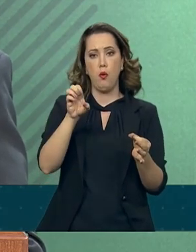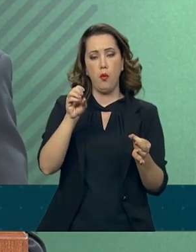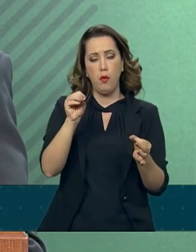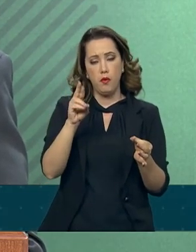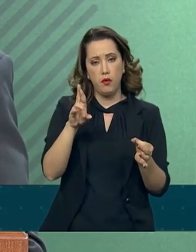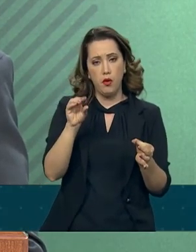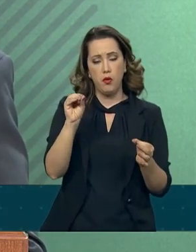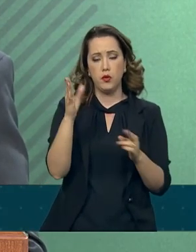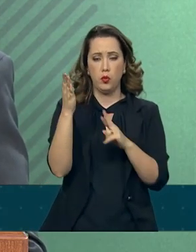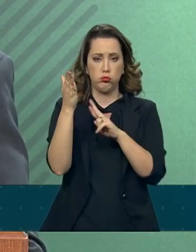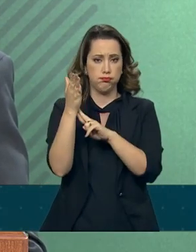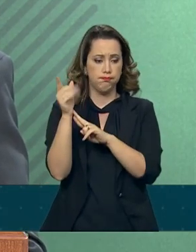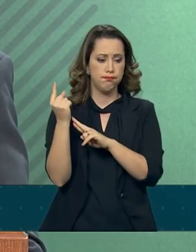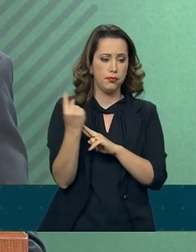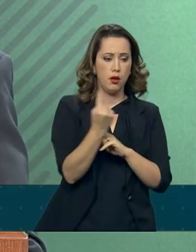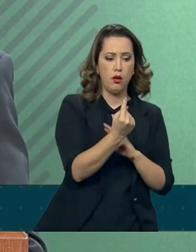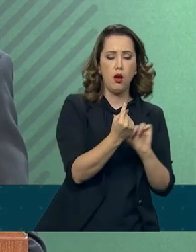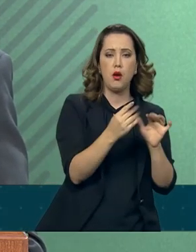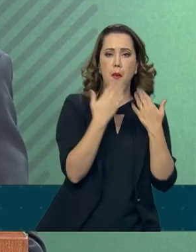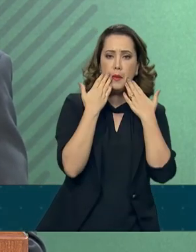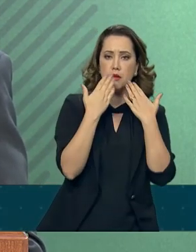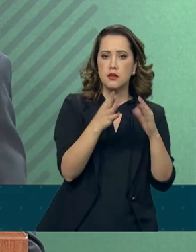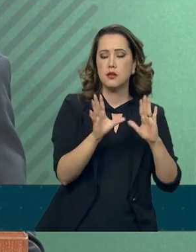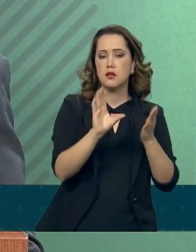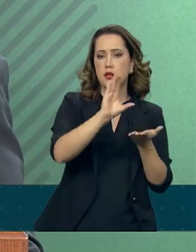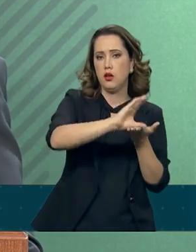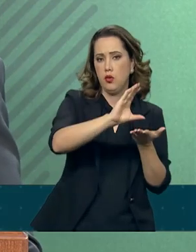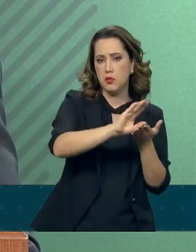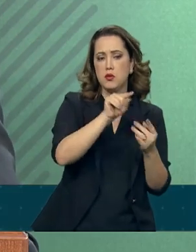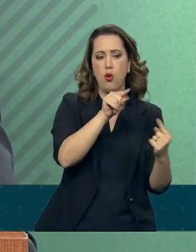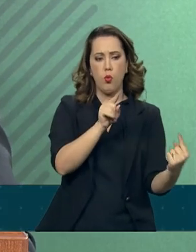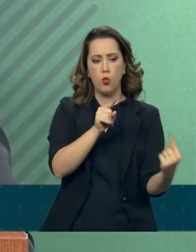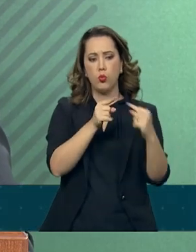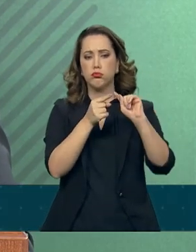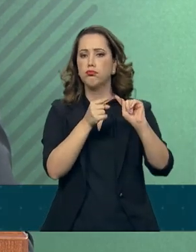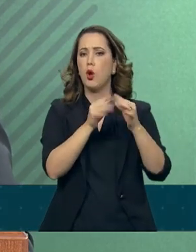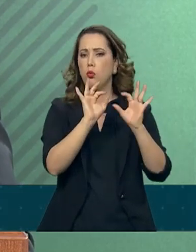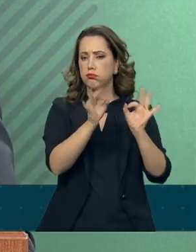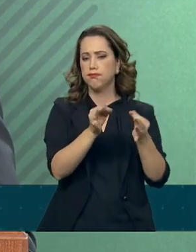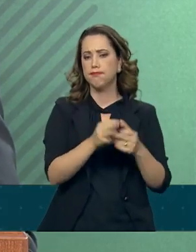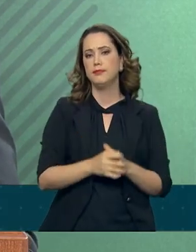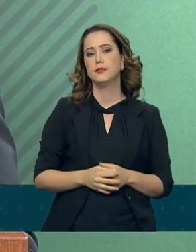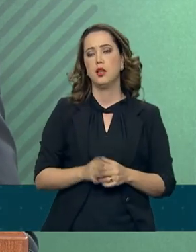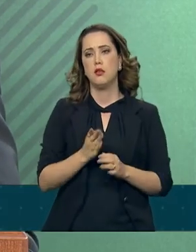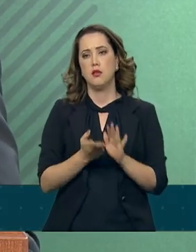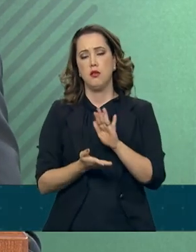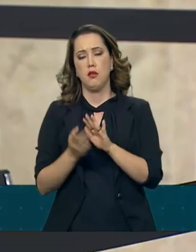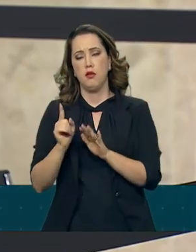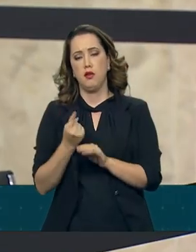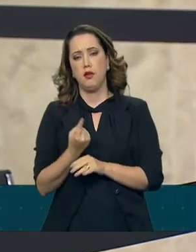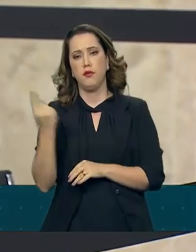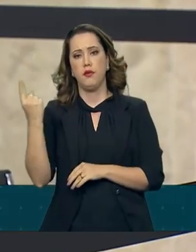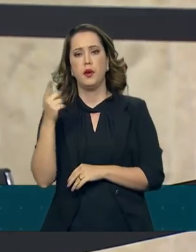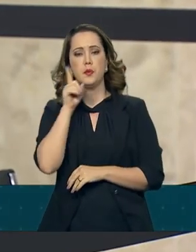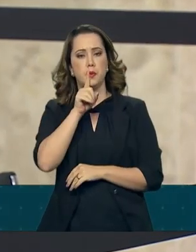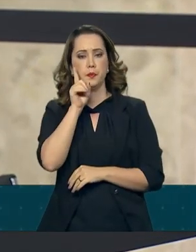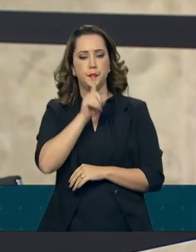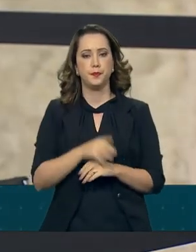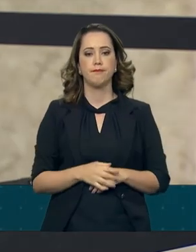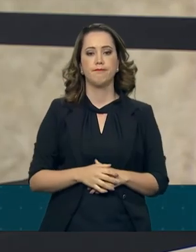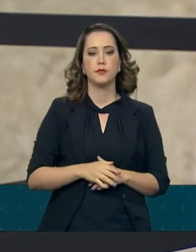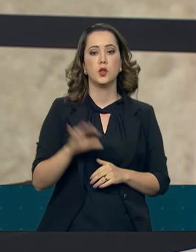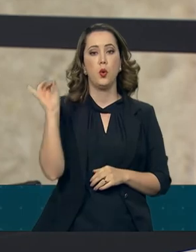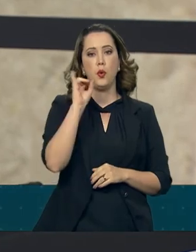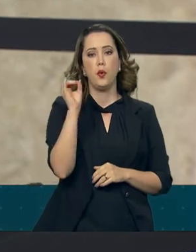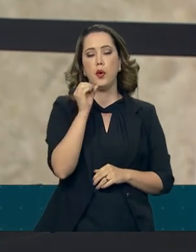assunção como embaixador do brasil nos estados unidos da américa boa noite porto vai se pedro vilela da